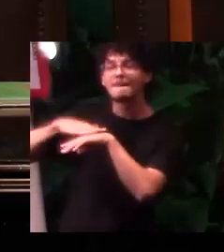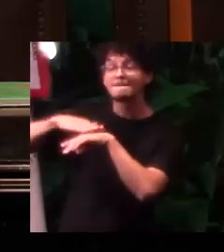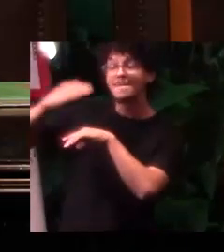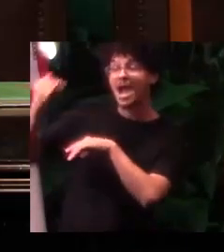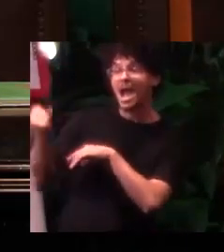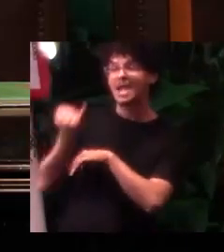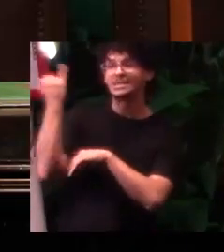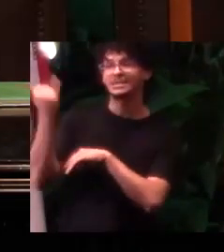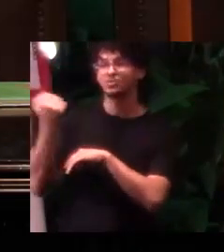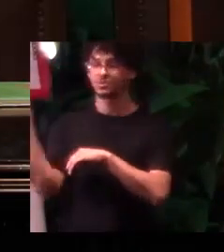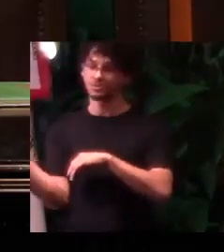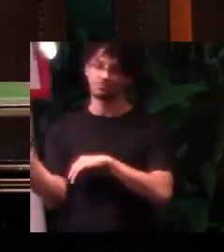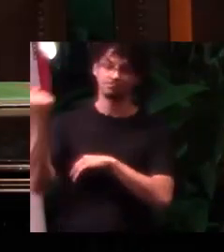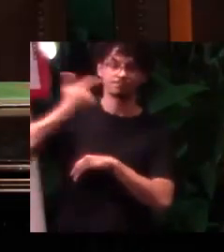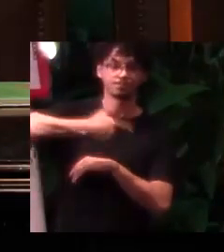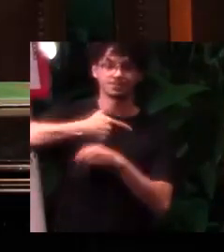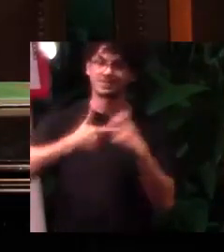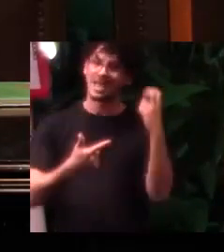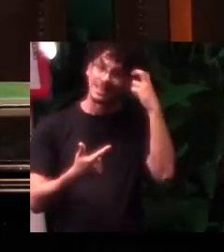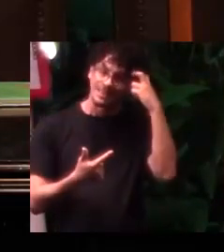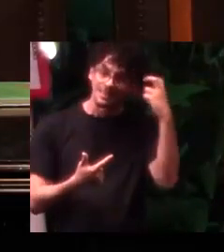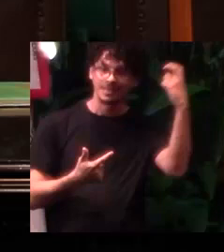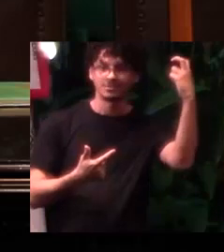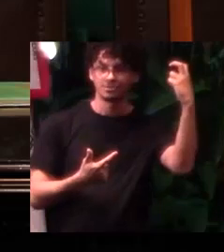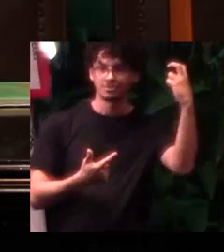própria inteligência.